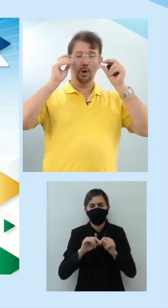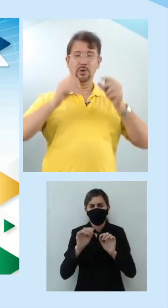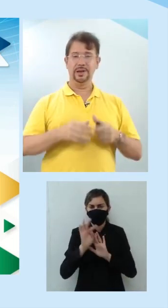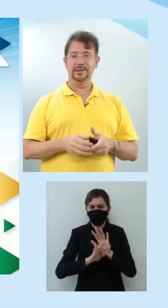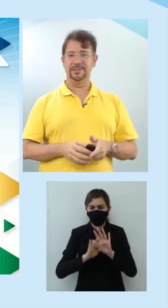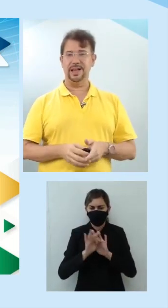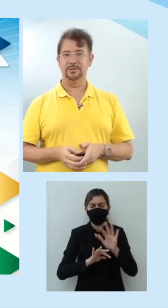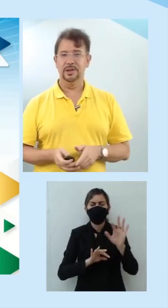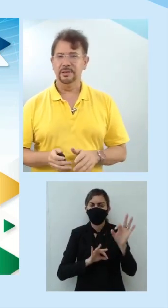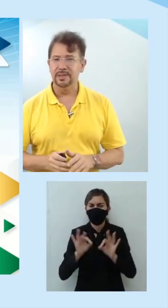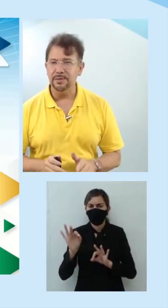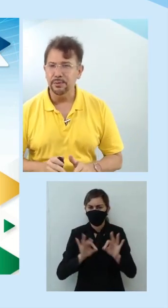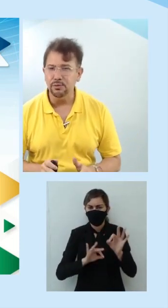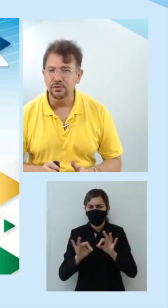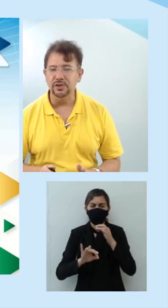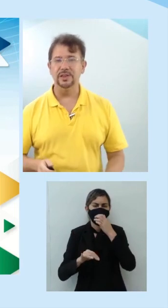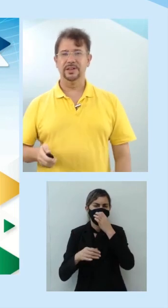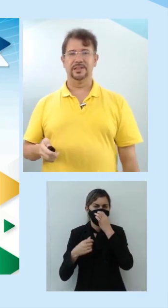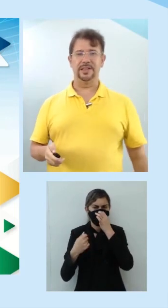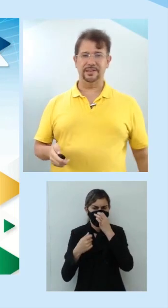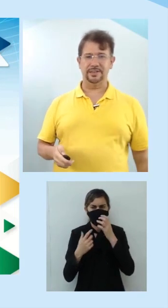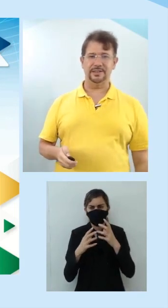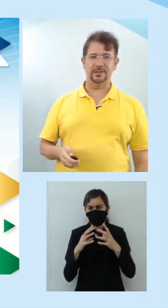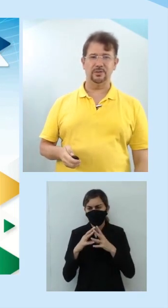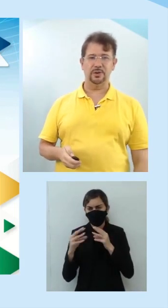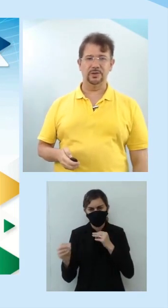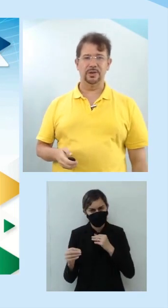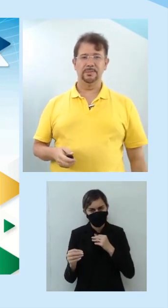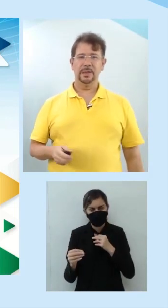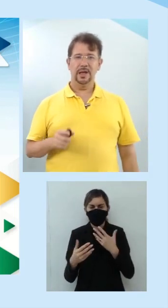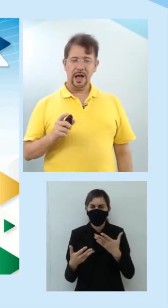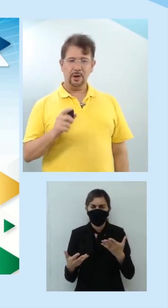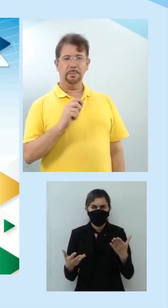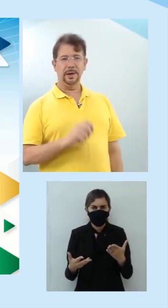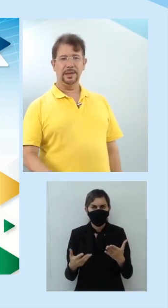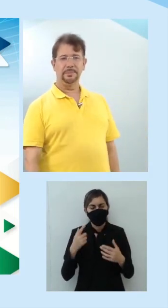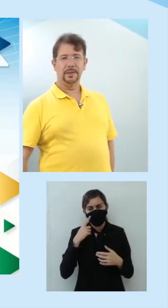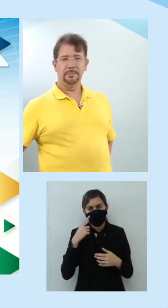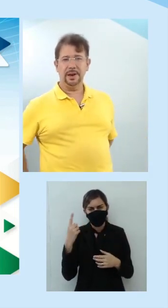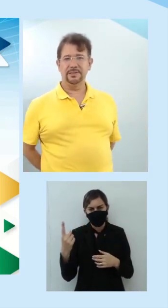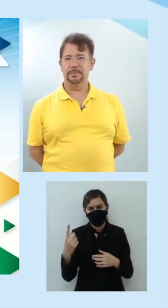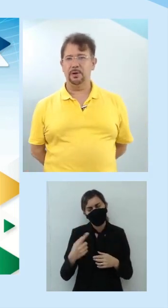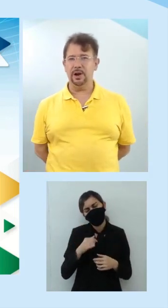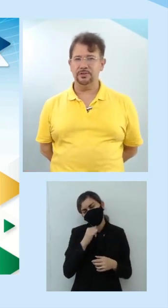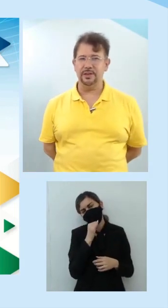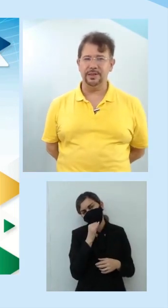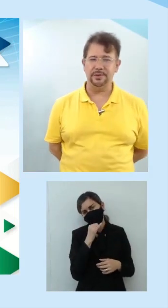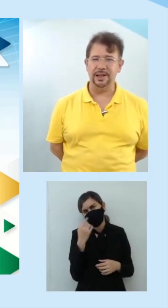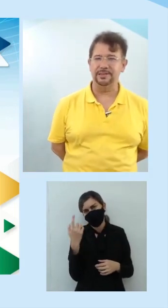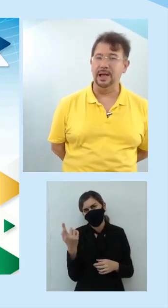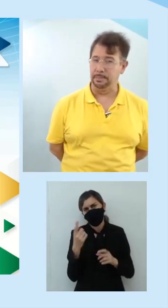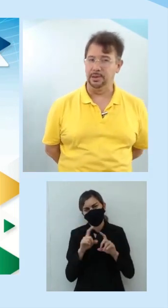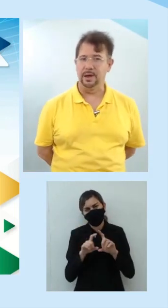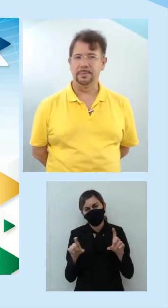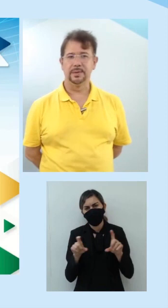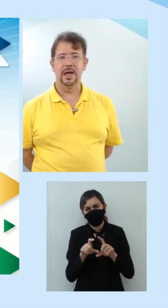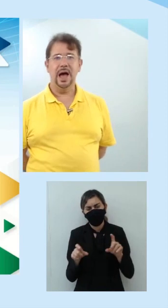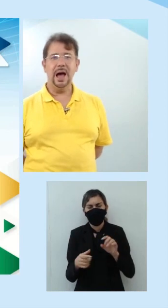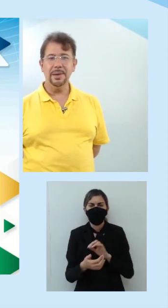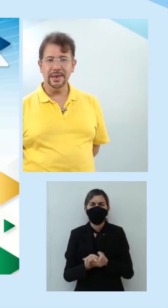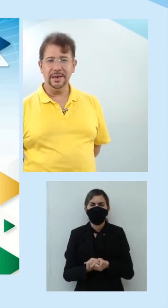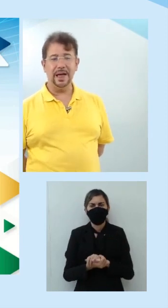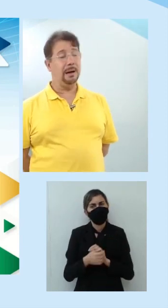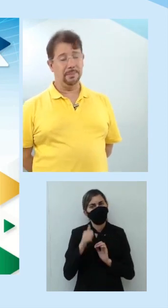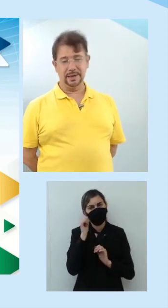bem organizado, deve fugir dessas questões. Acompanhe. Por exemplo, olha só essa frase ambígua.